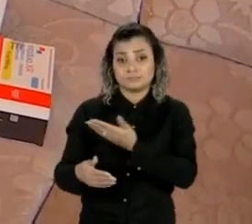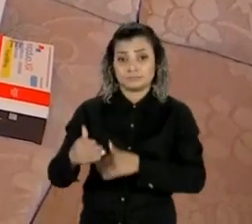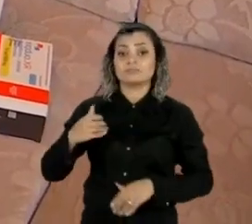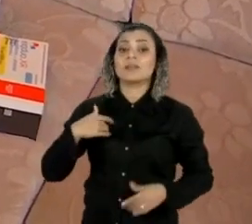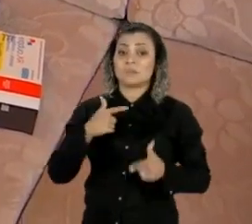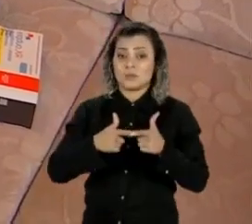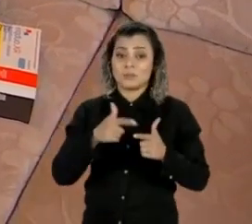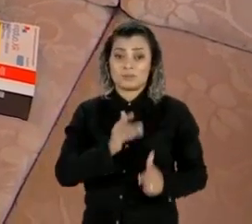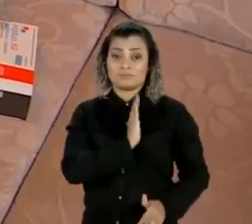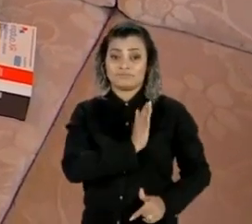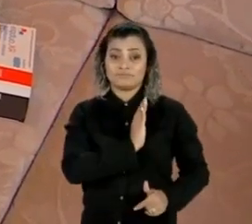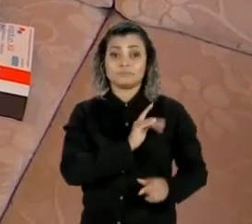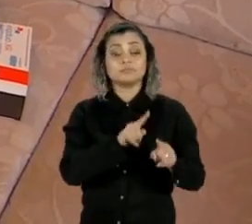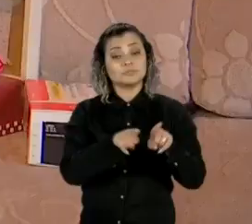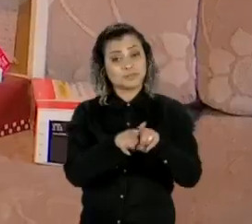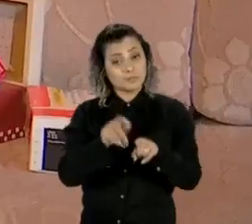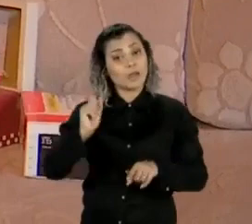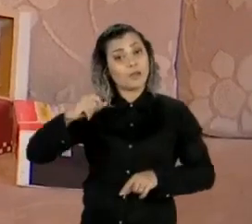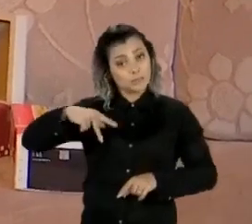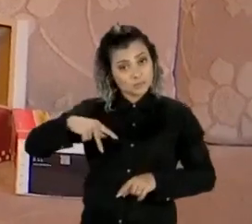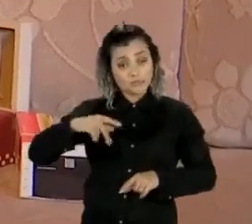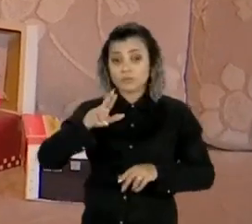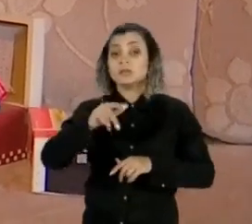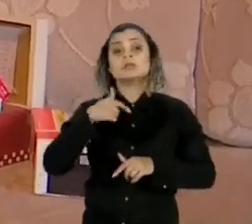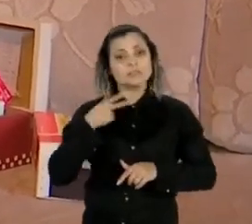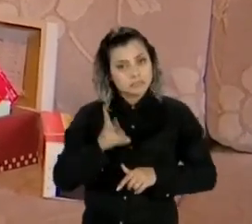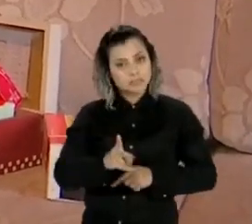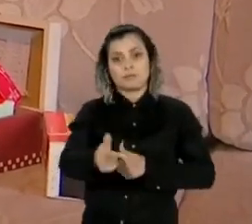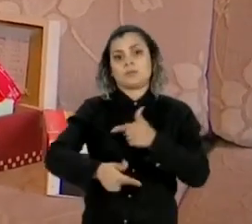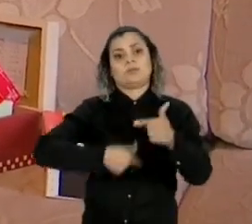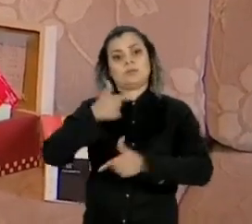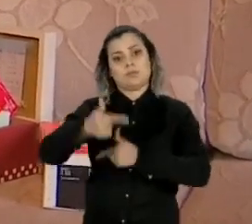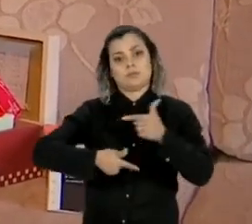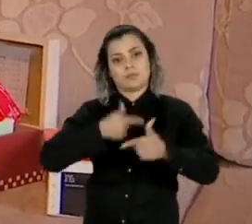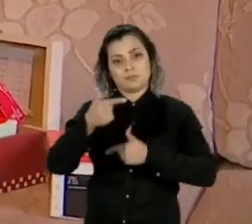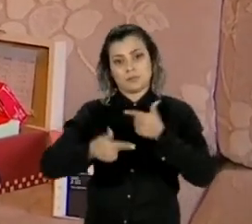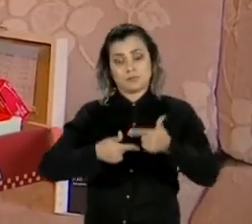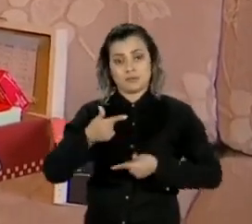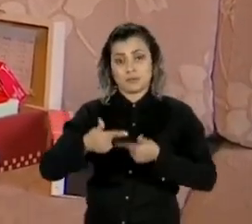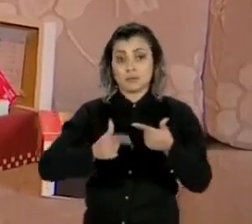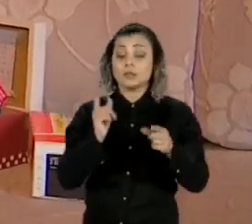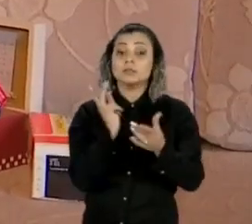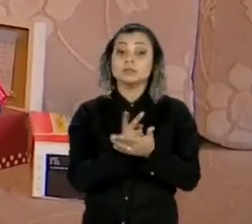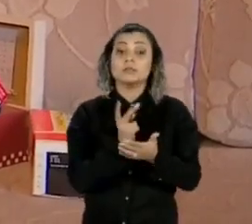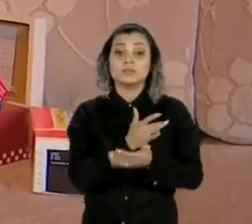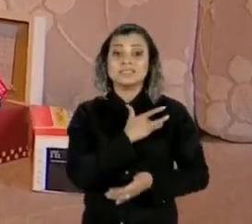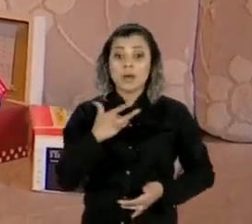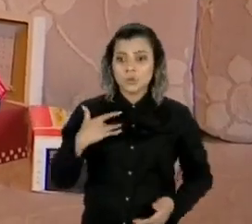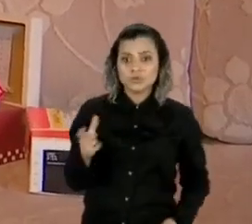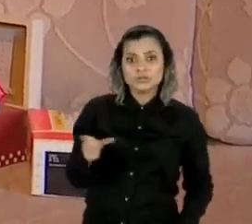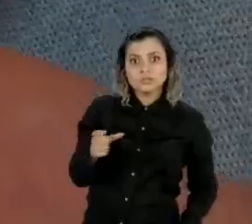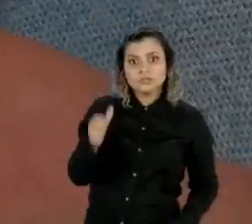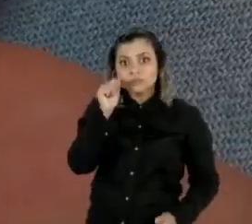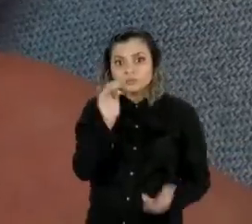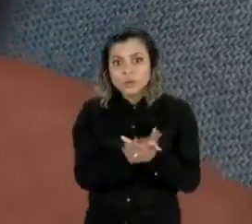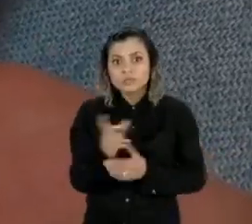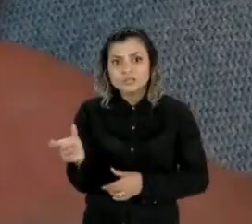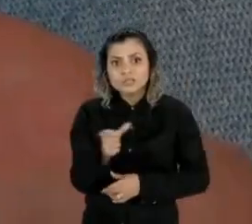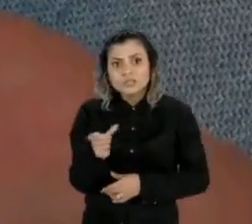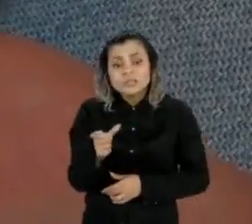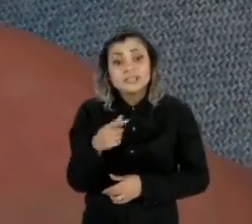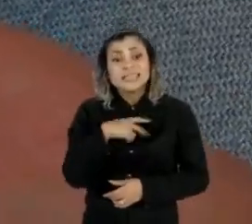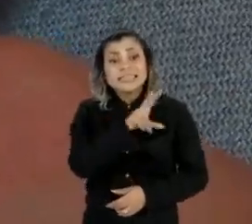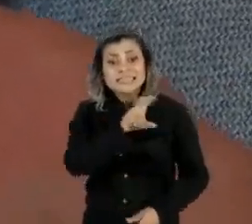alta e, mesmo aposentado, nunca deixou de trabalhar. O último reajuste anual do plano de saúde dele e da esposa foi de cerca